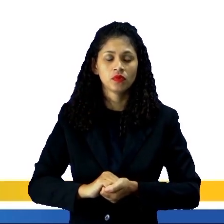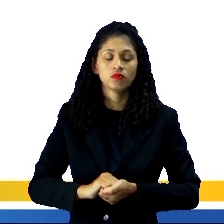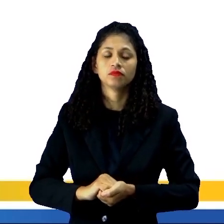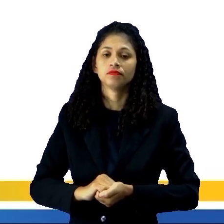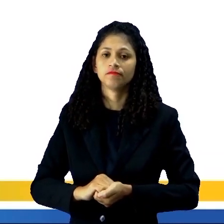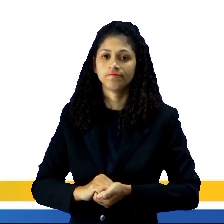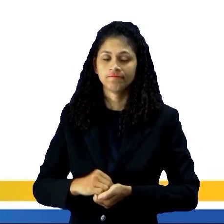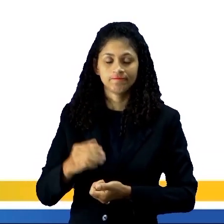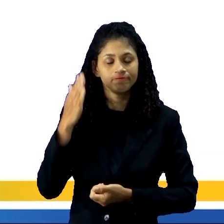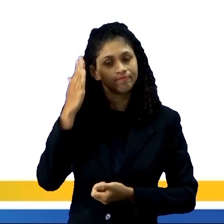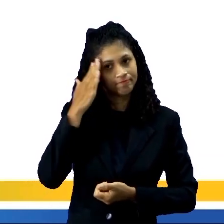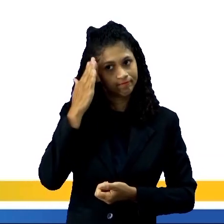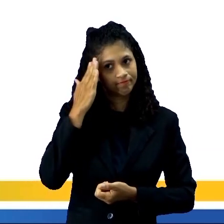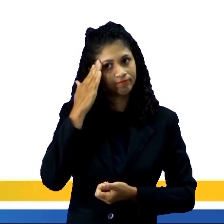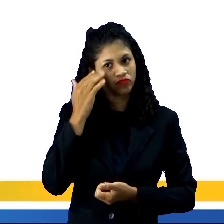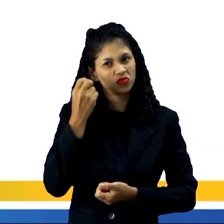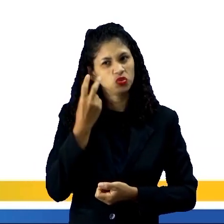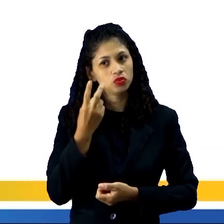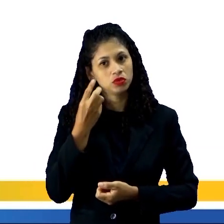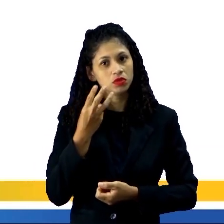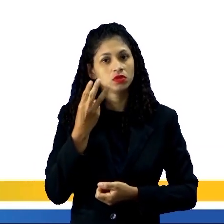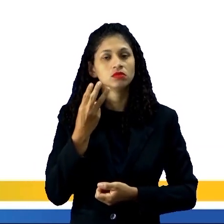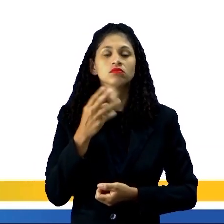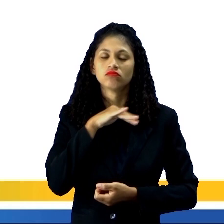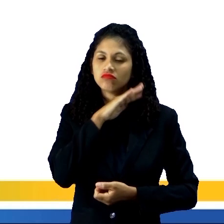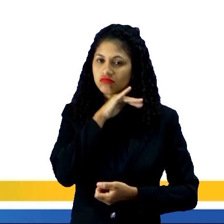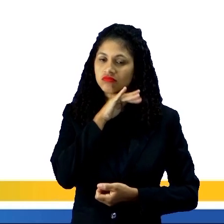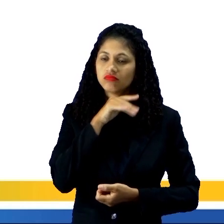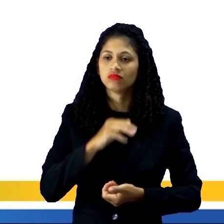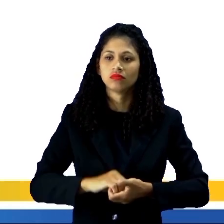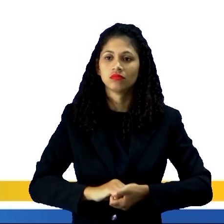sei duas ou três coisas ruins sobre.